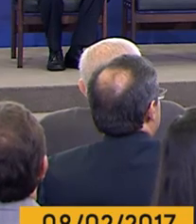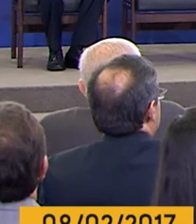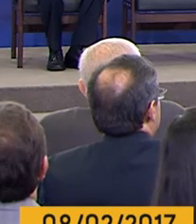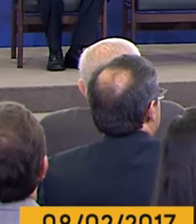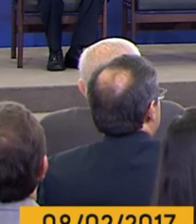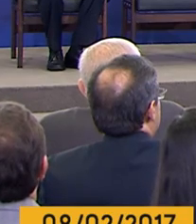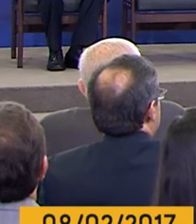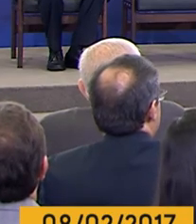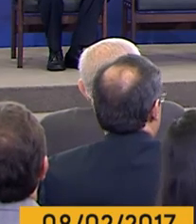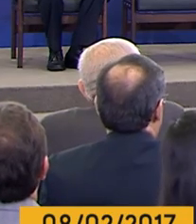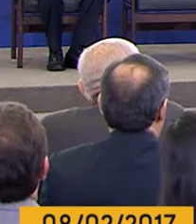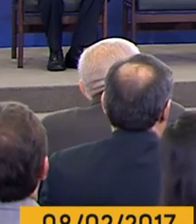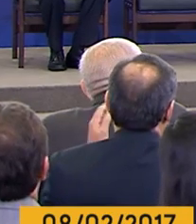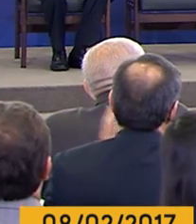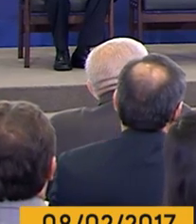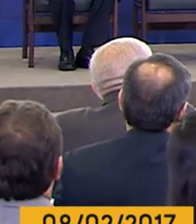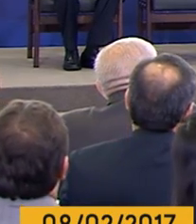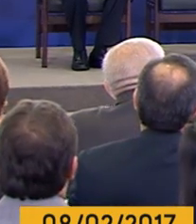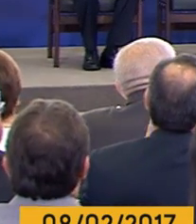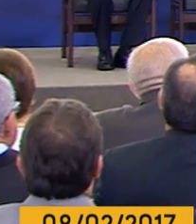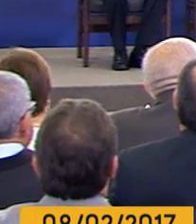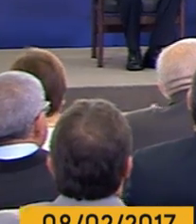de um país melhor Muito